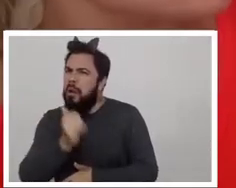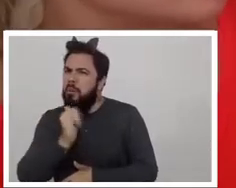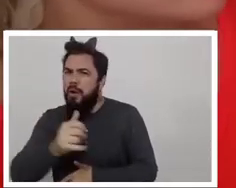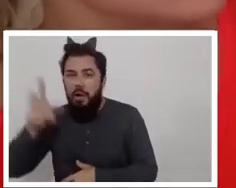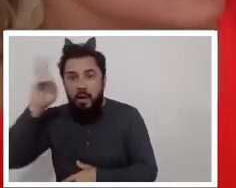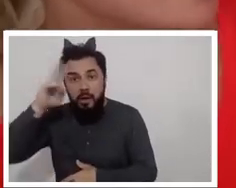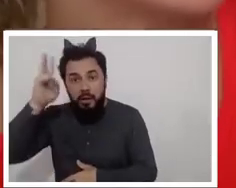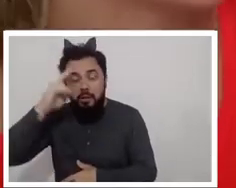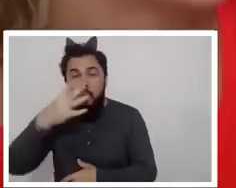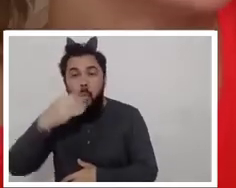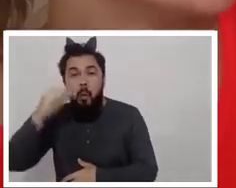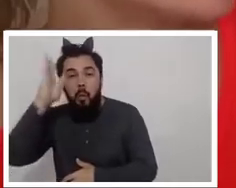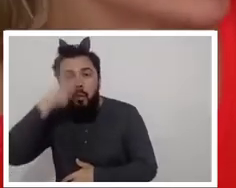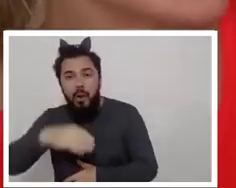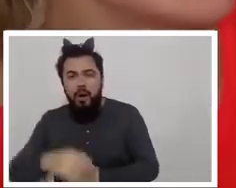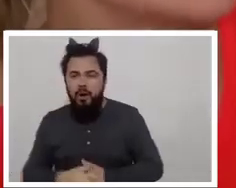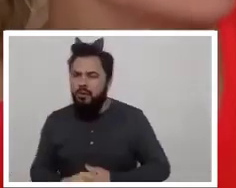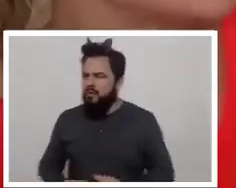sabia